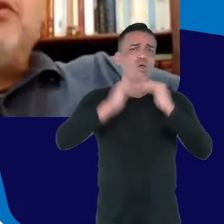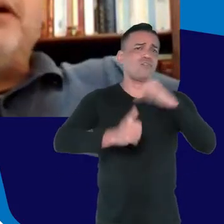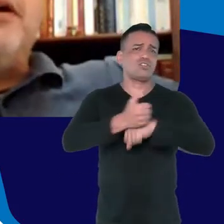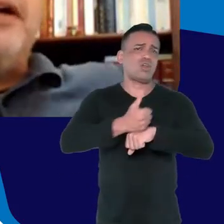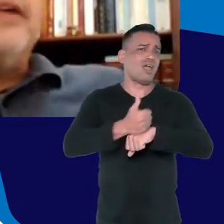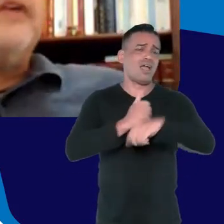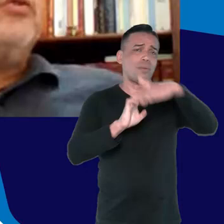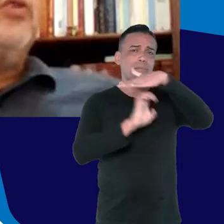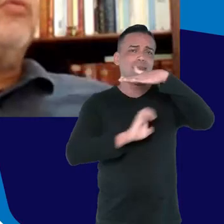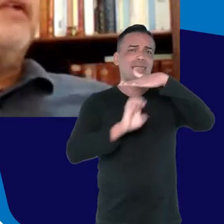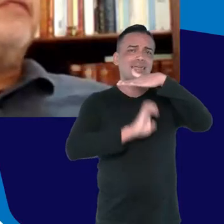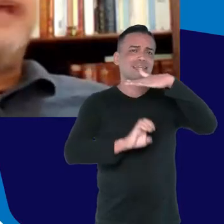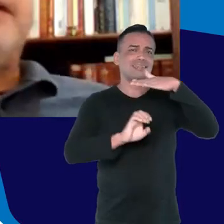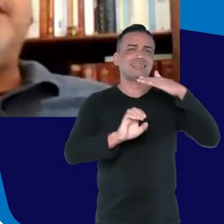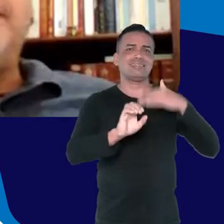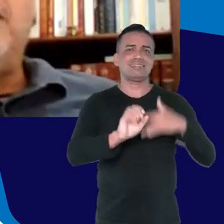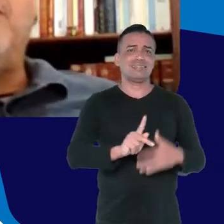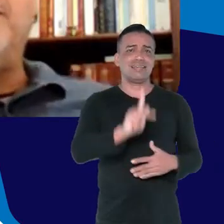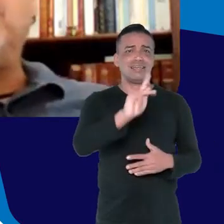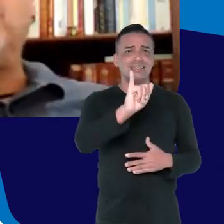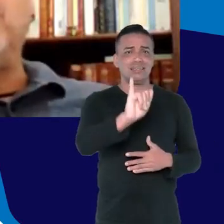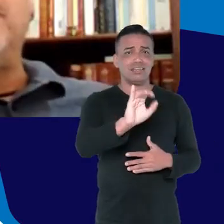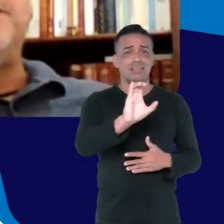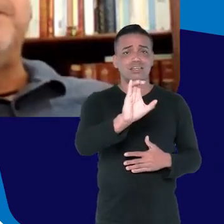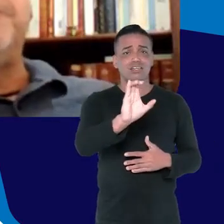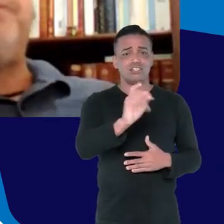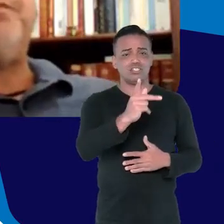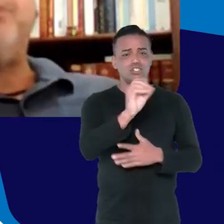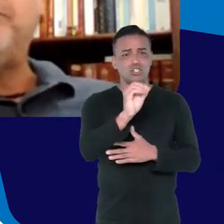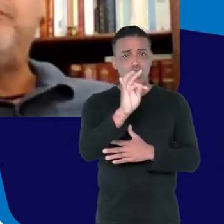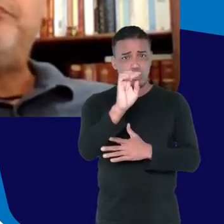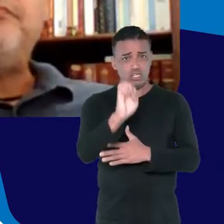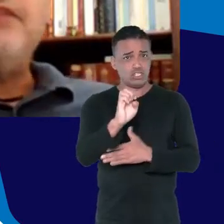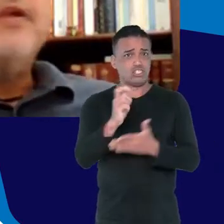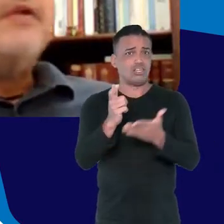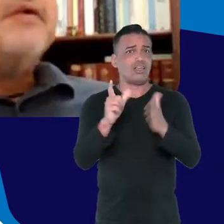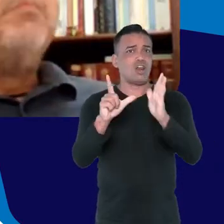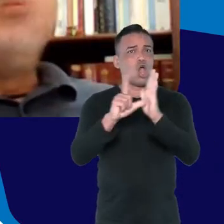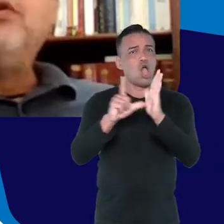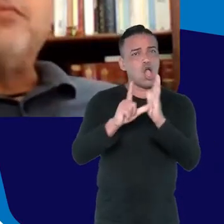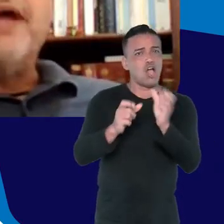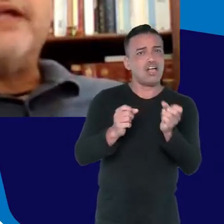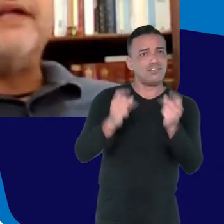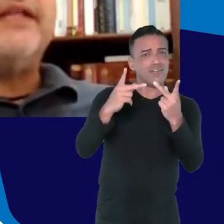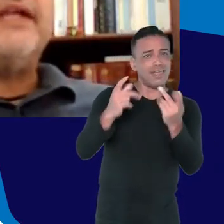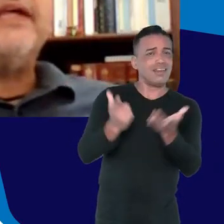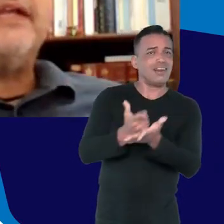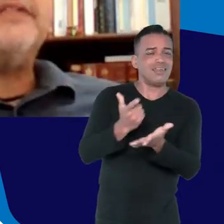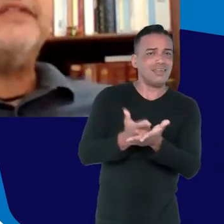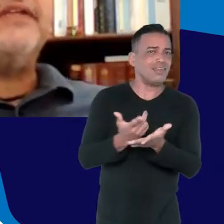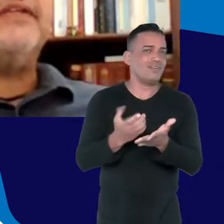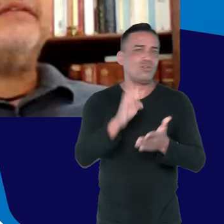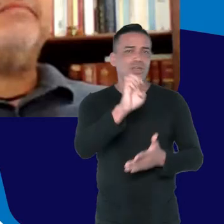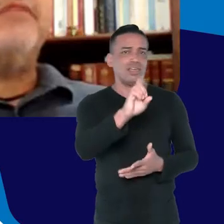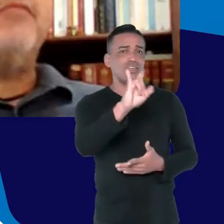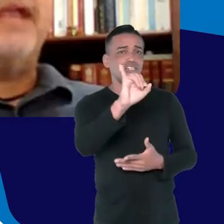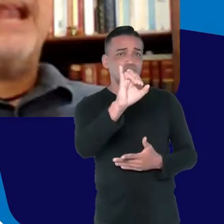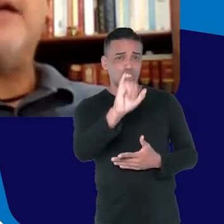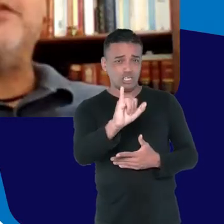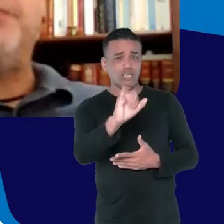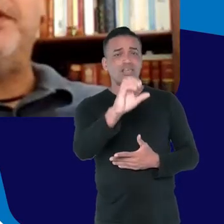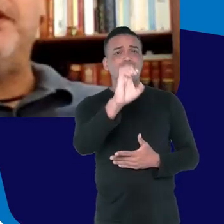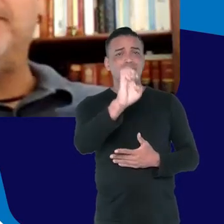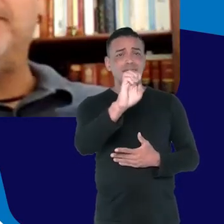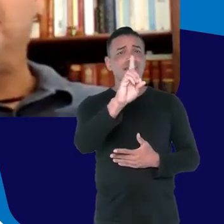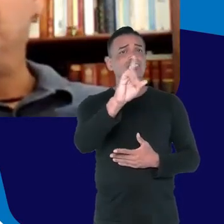Quixote é uma livraria, é uma editora, assim, muito bacana, elas têm uma